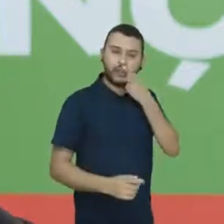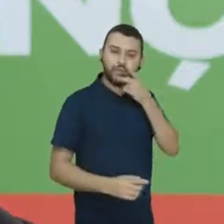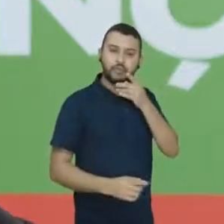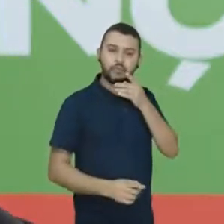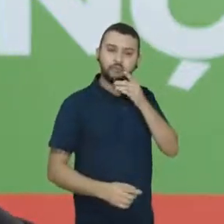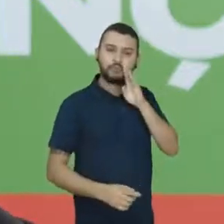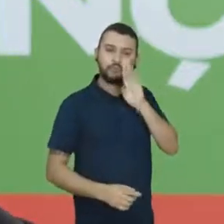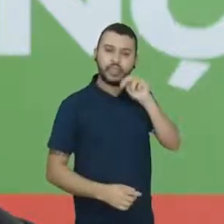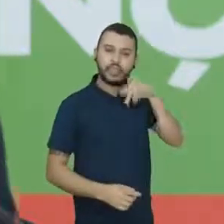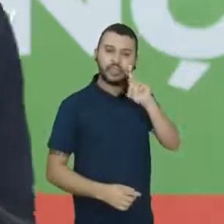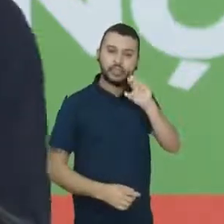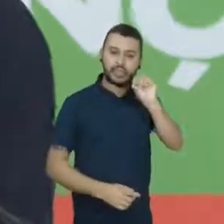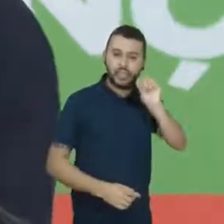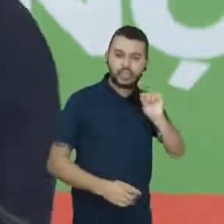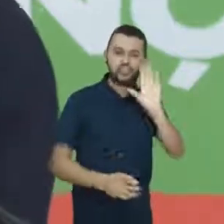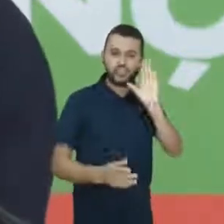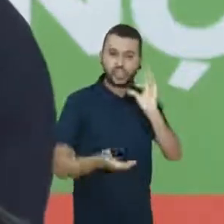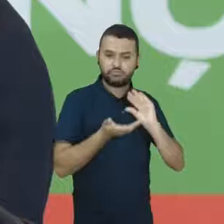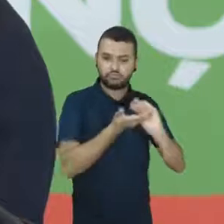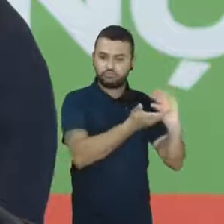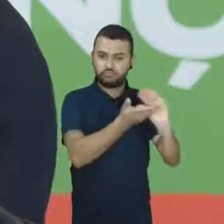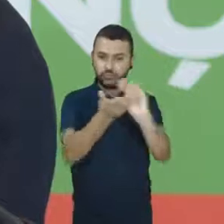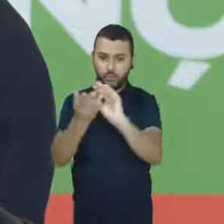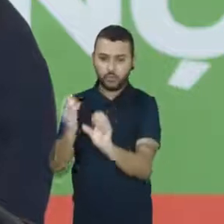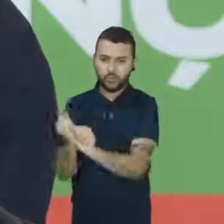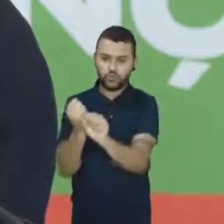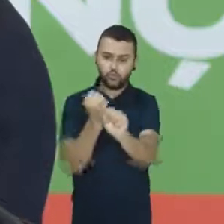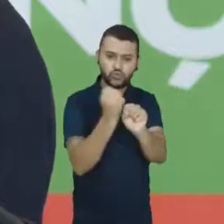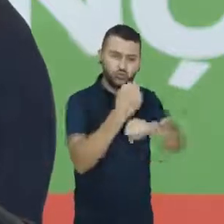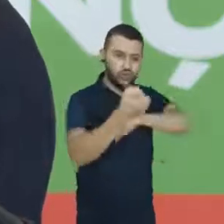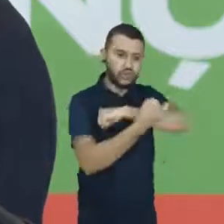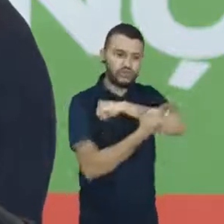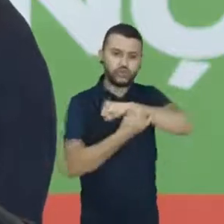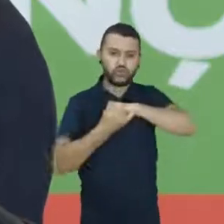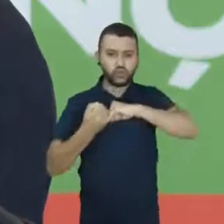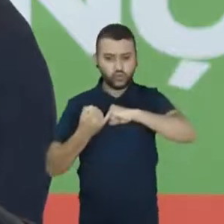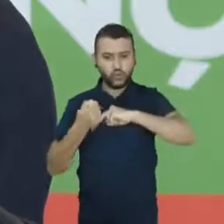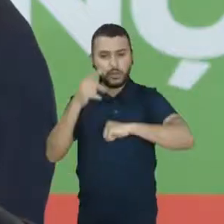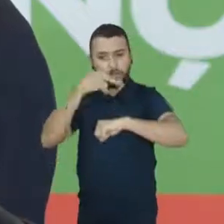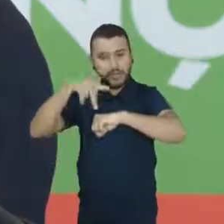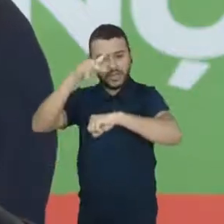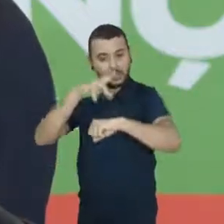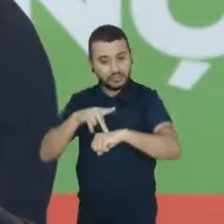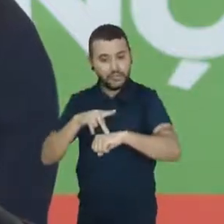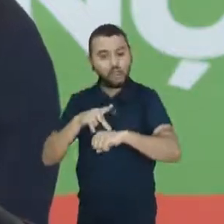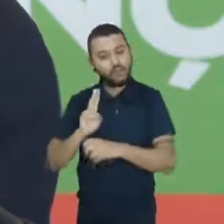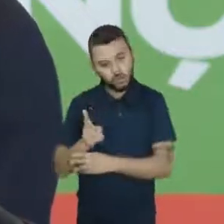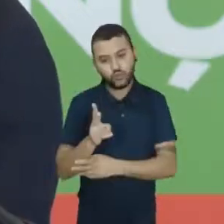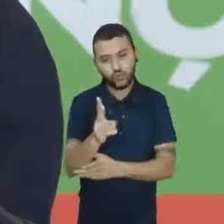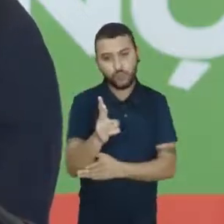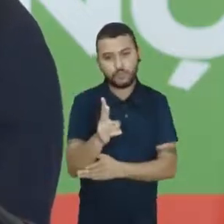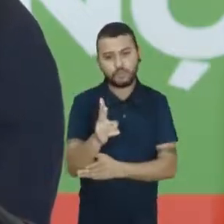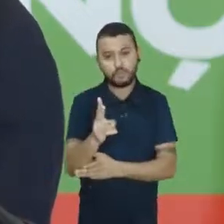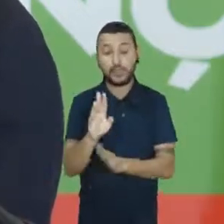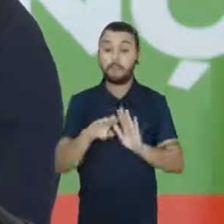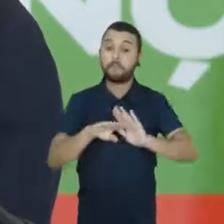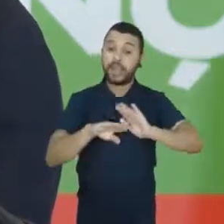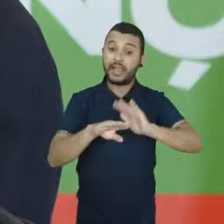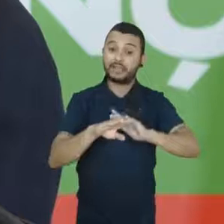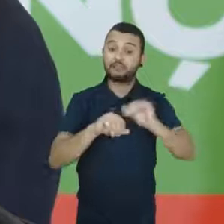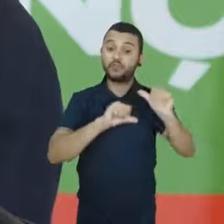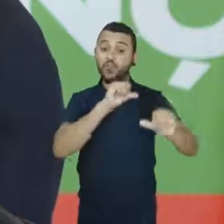financiou quase todas as obras de infraestrutura desse país, vai continuar financiando. Mas agora a gente vai